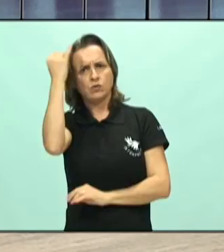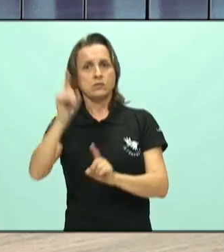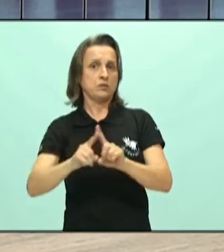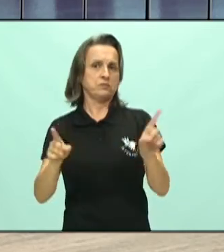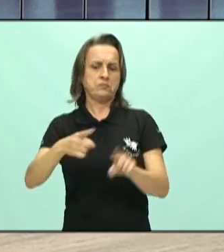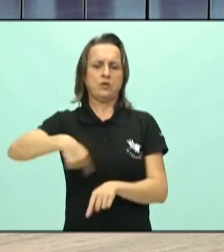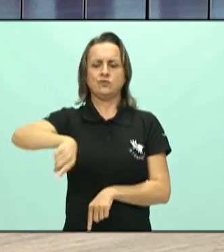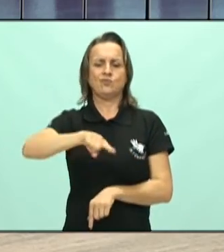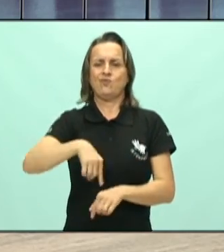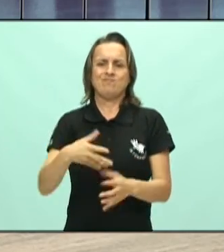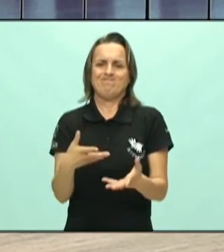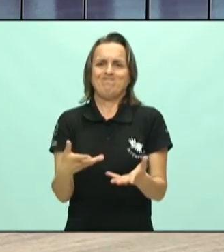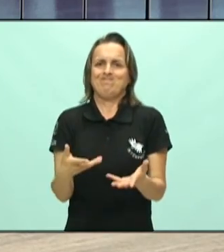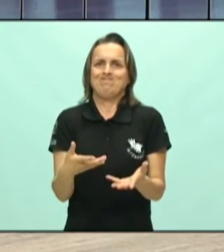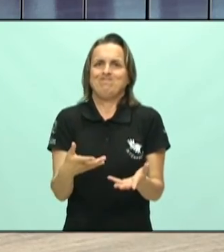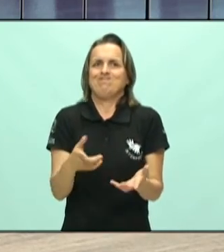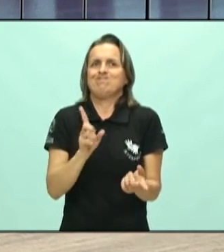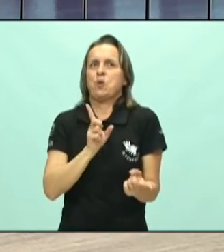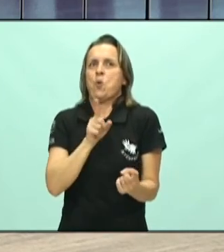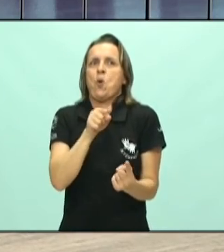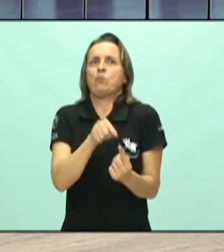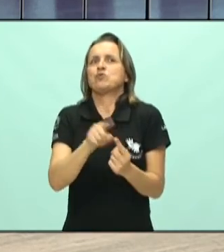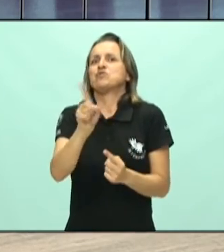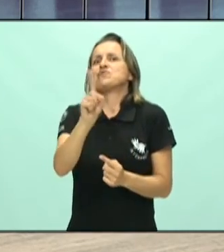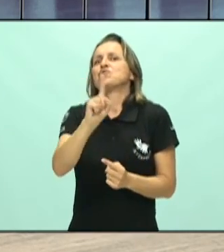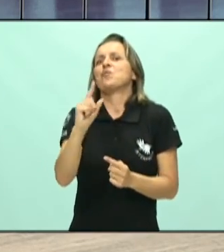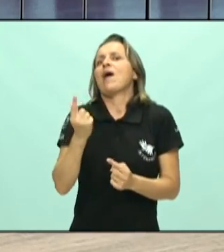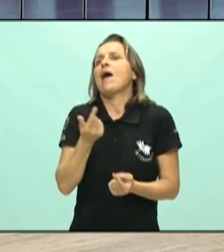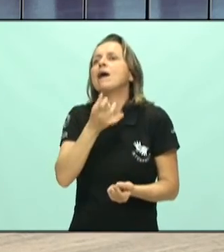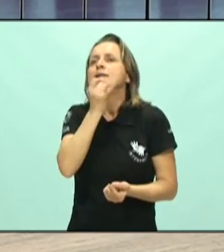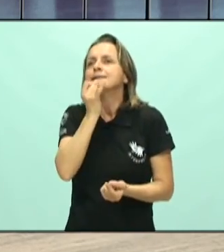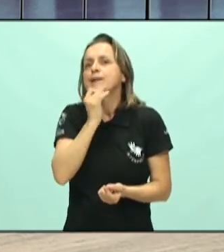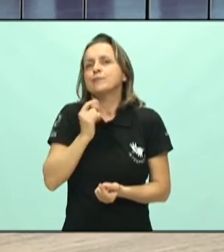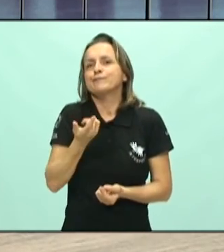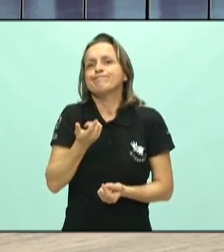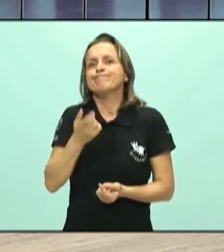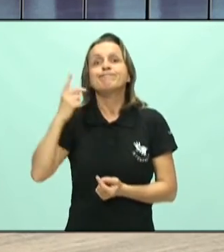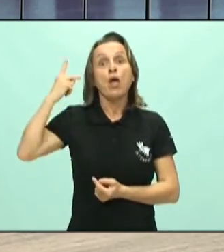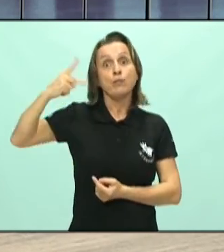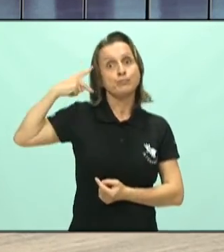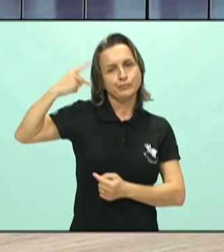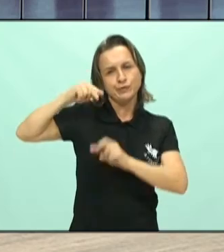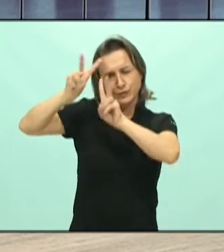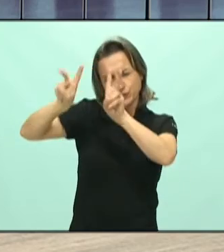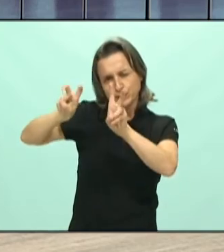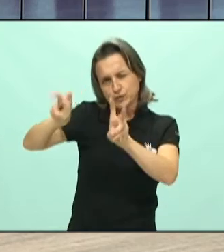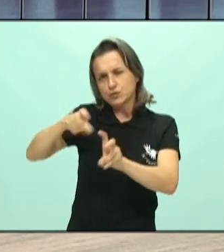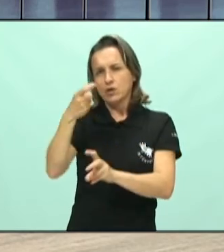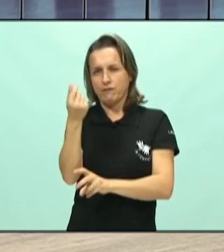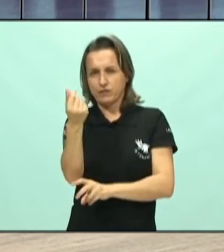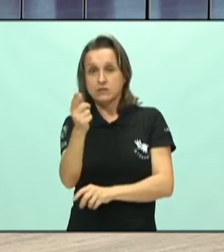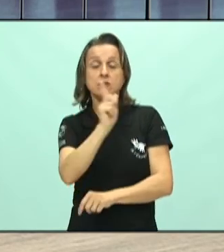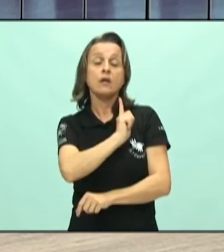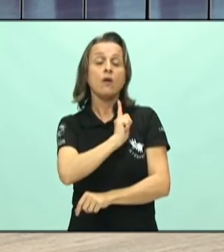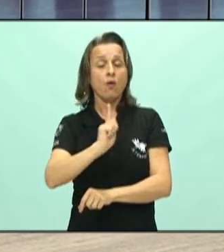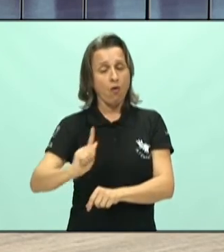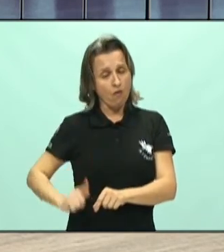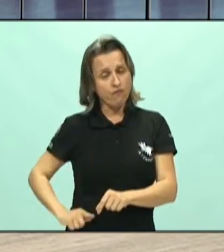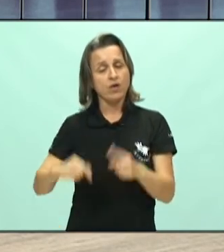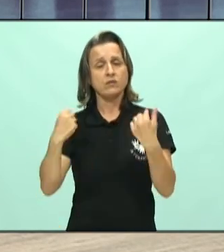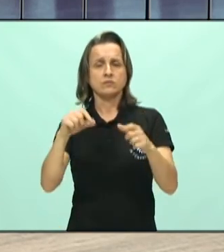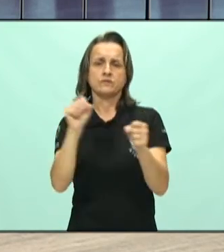que reduza. A questão de, vamos dizer assim, política financeira, o governo tem que fazer junto com os